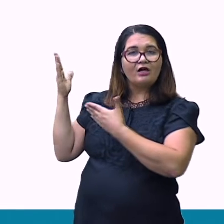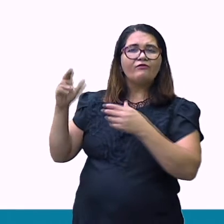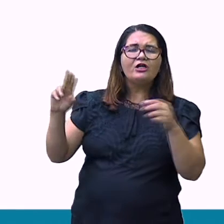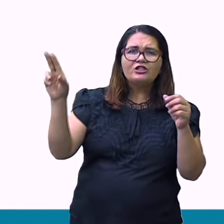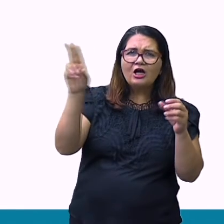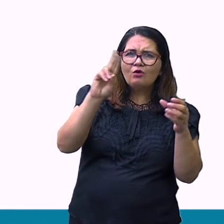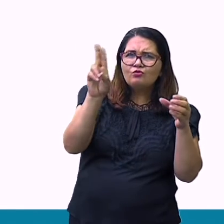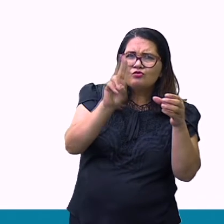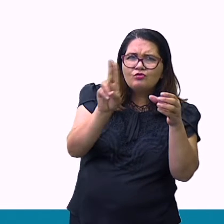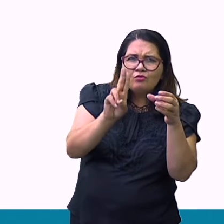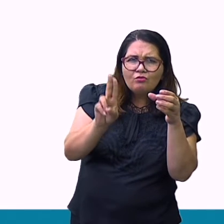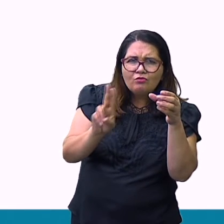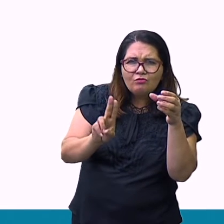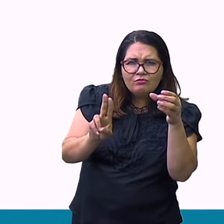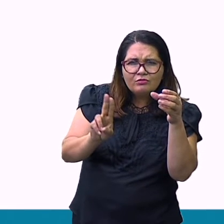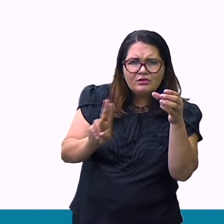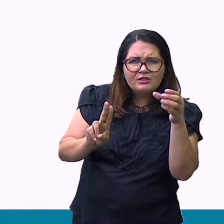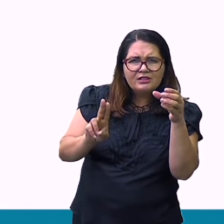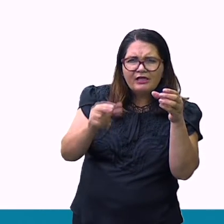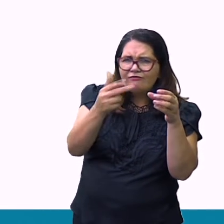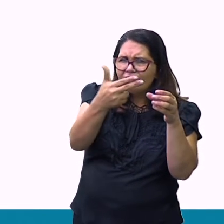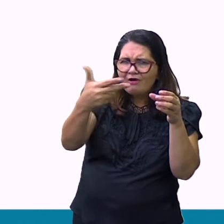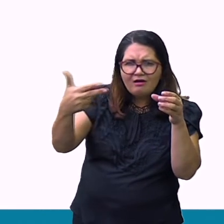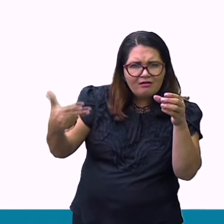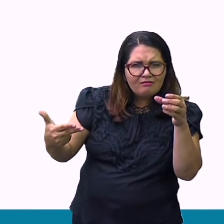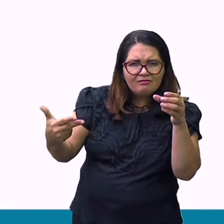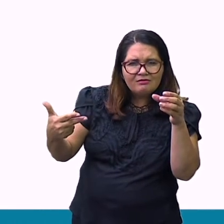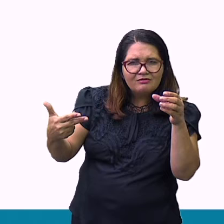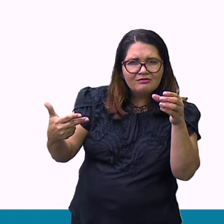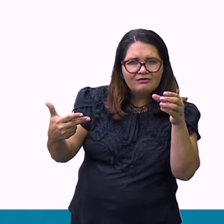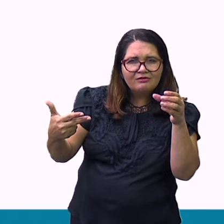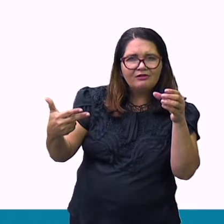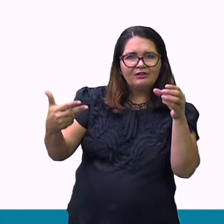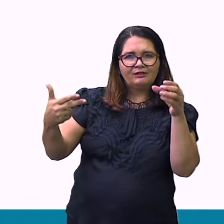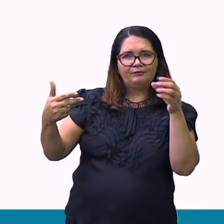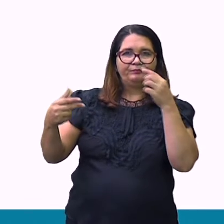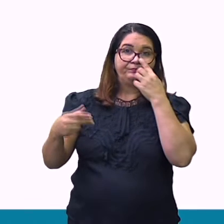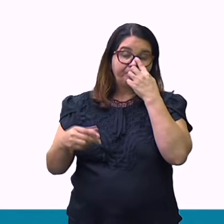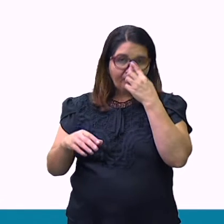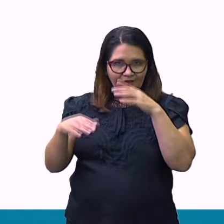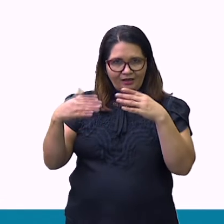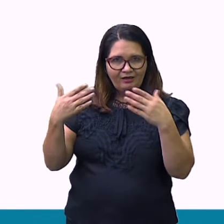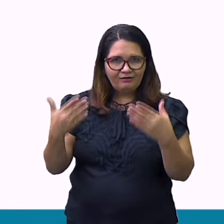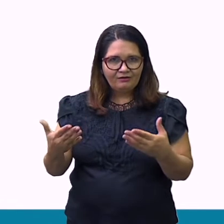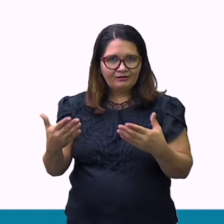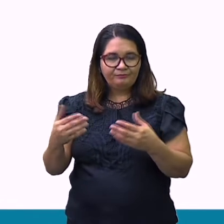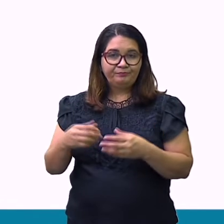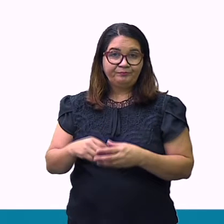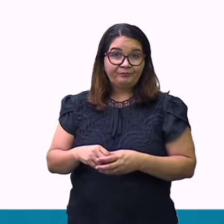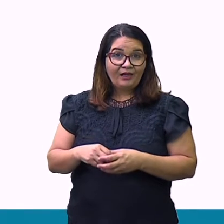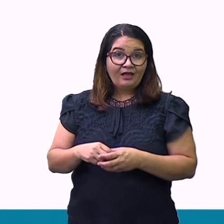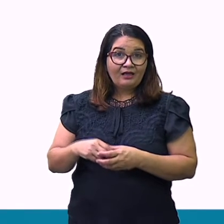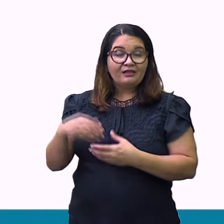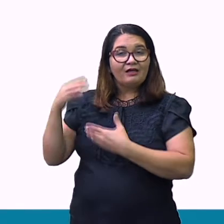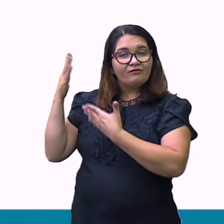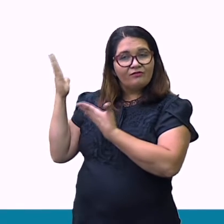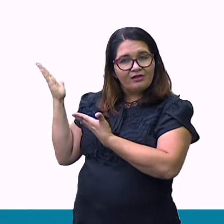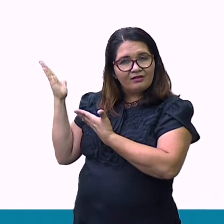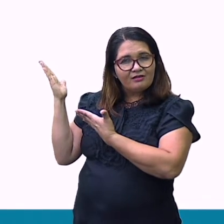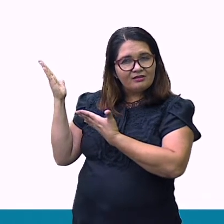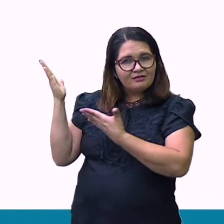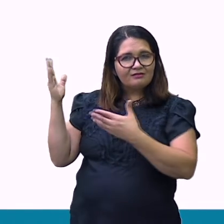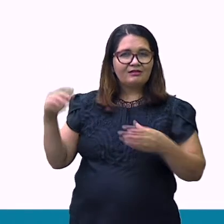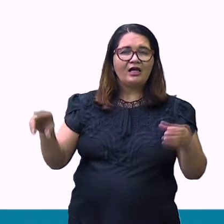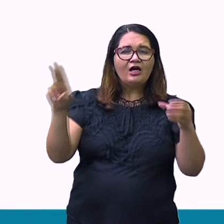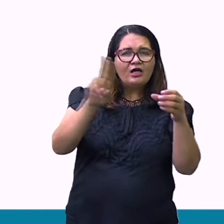gente tem ali? Olha, a gente vai ter o retículo endoplasmático rugoso, nós temos lisossomos,